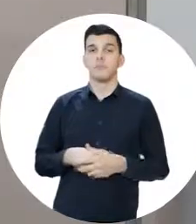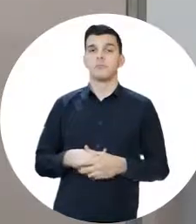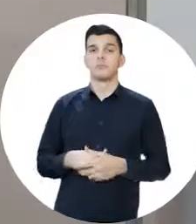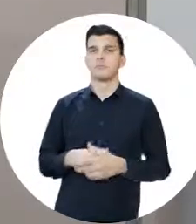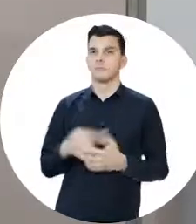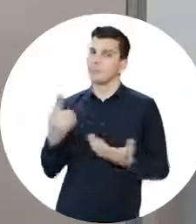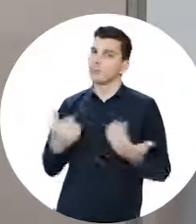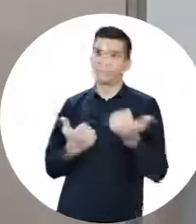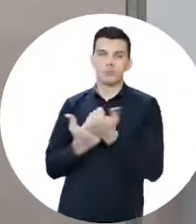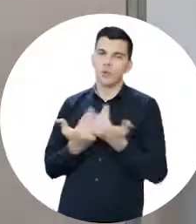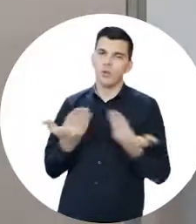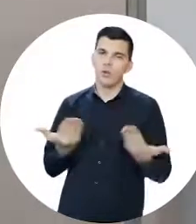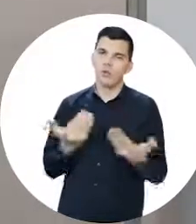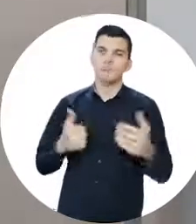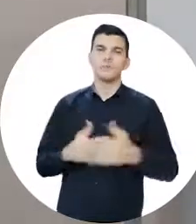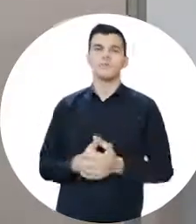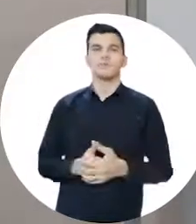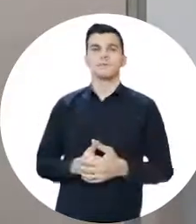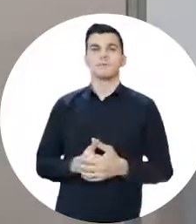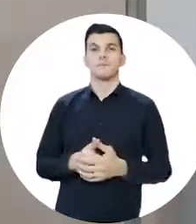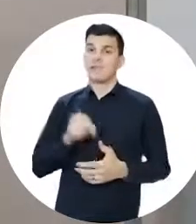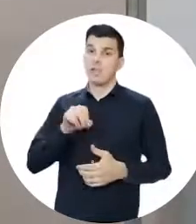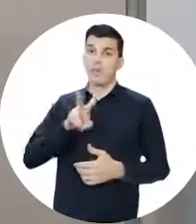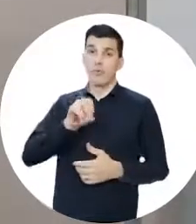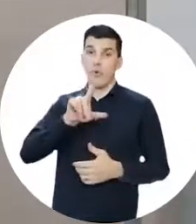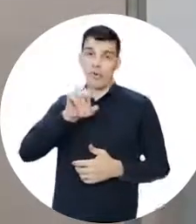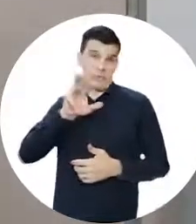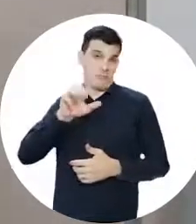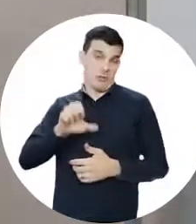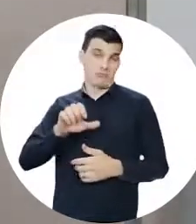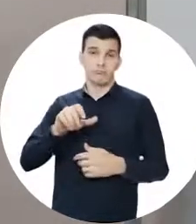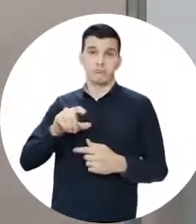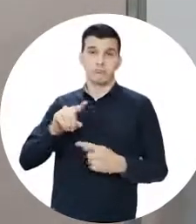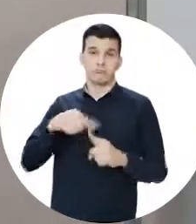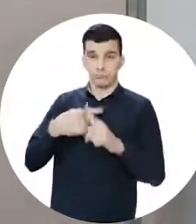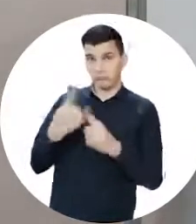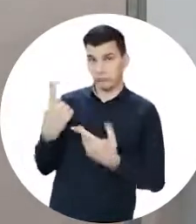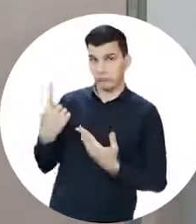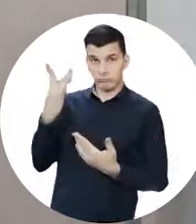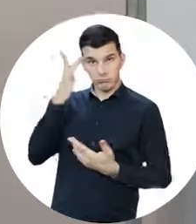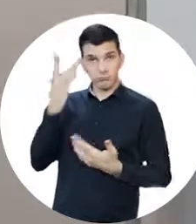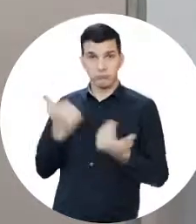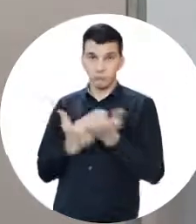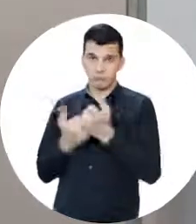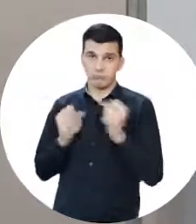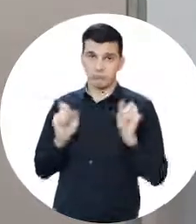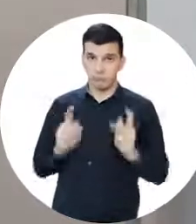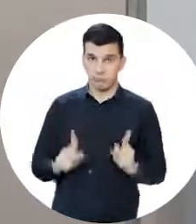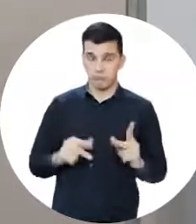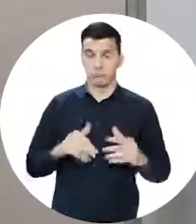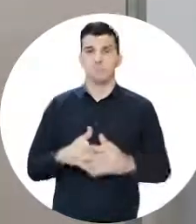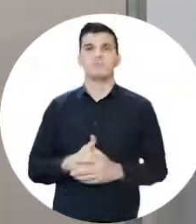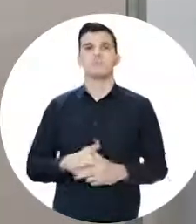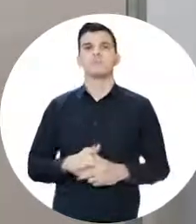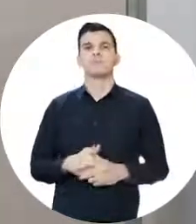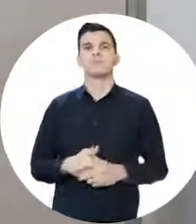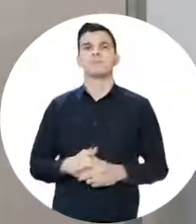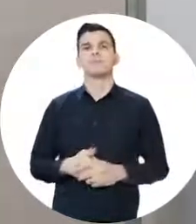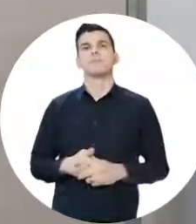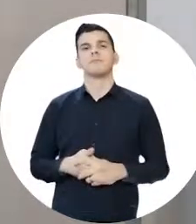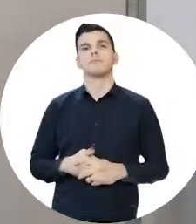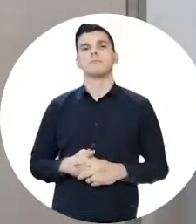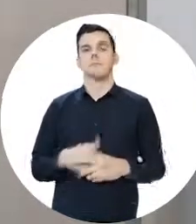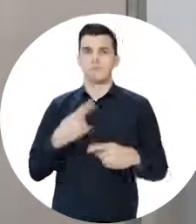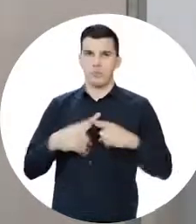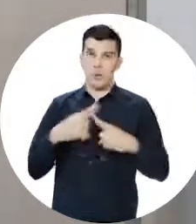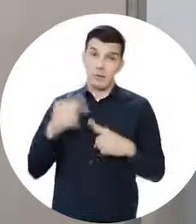soluto mais massa de solvente. Se for volume, volume de soluto mais volume de solvente. Tudo bem? Substitui os valores,